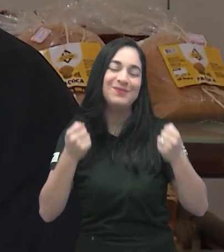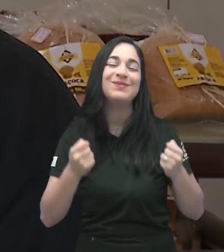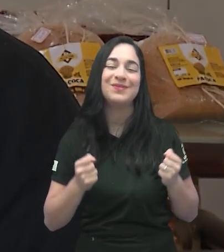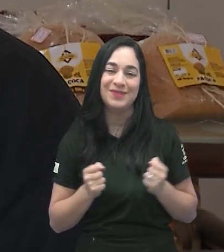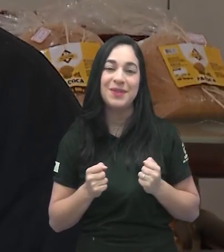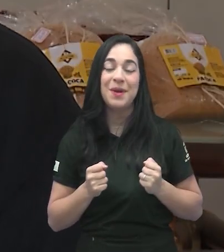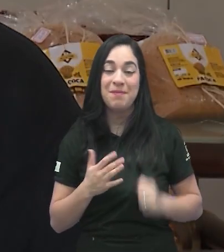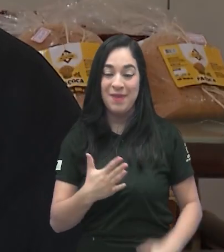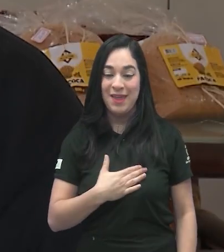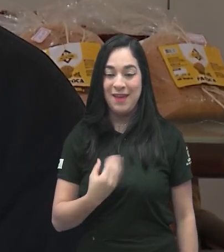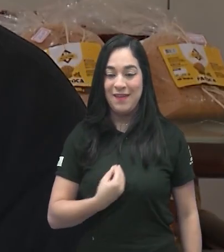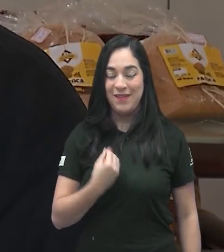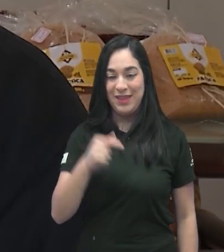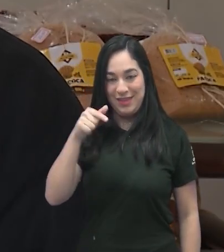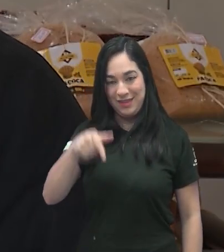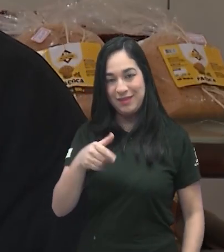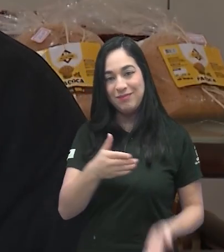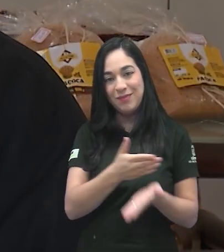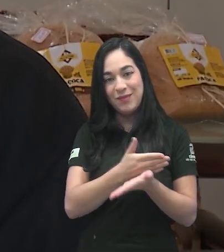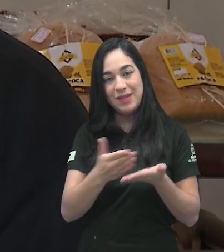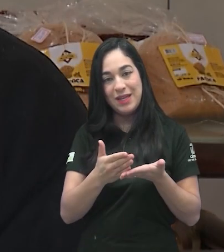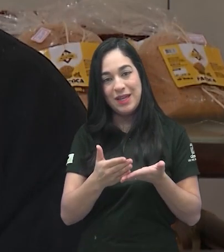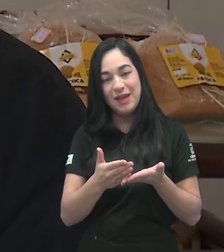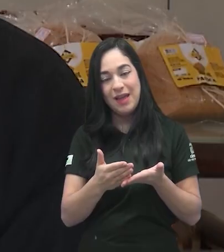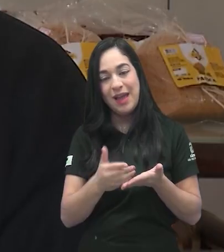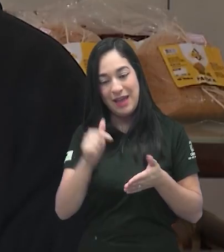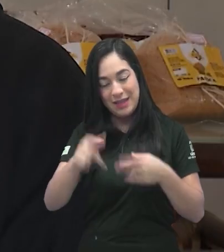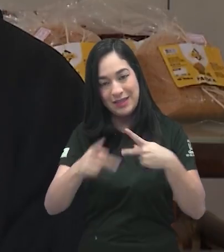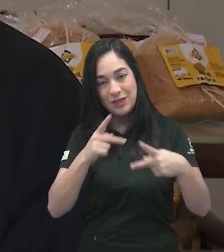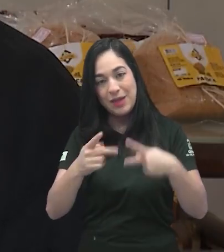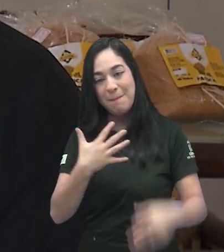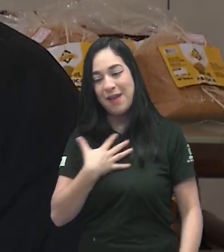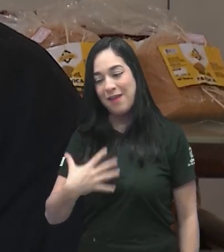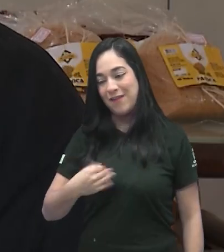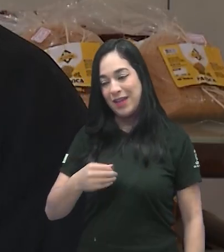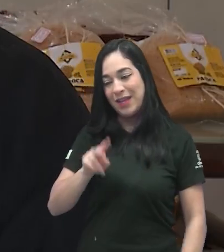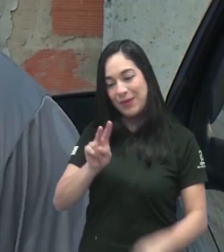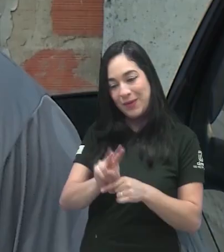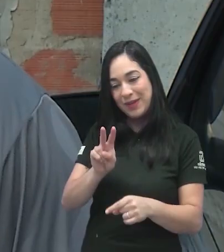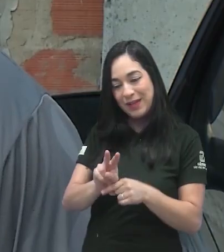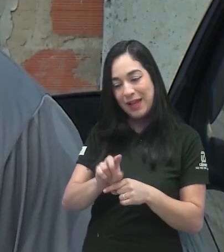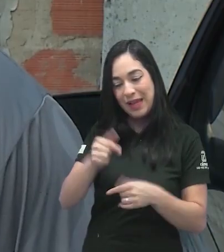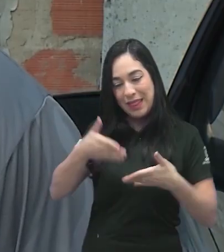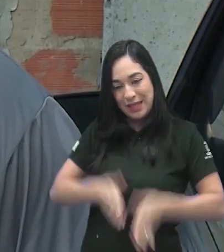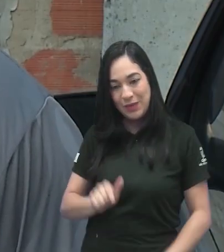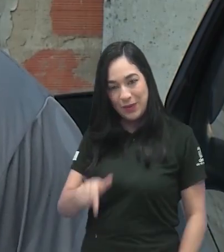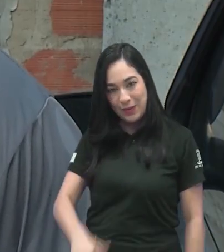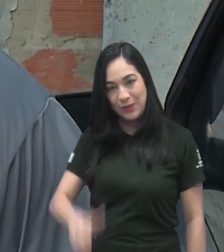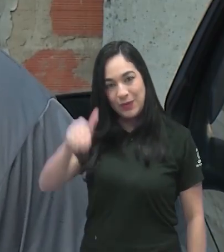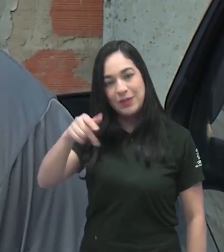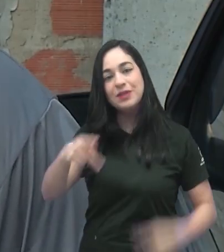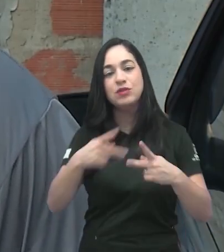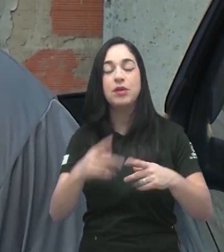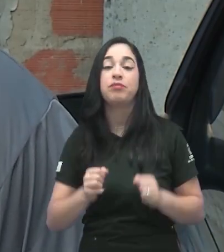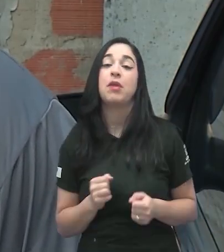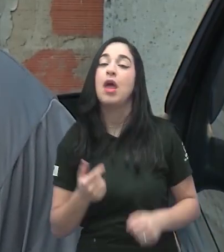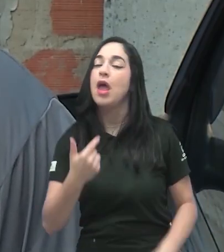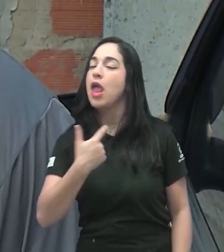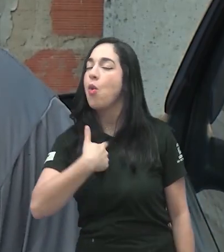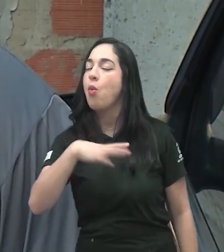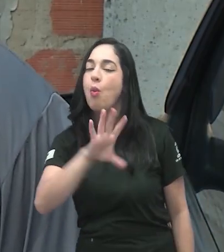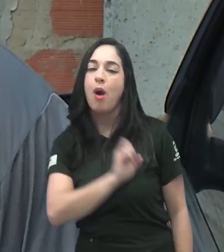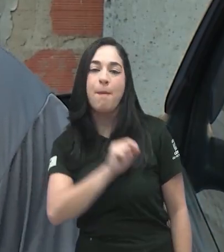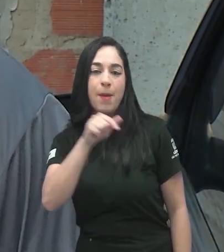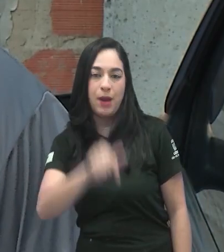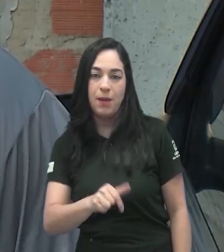entendeu? Fiz a minha vida em São José. Criei minha filha em São José. Gosto muito daqui, não tenho vontade de sair